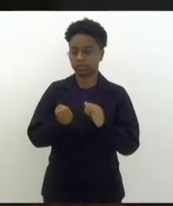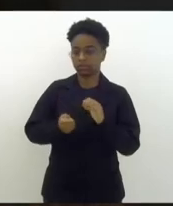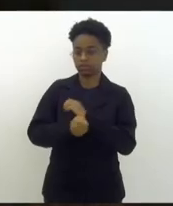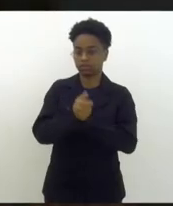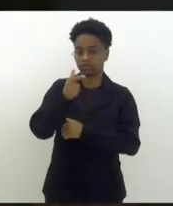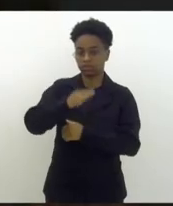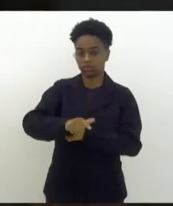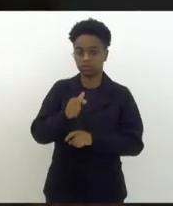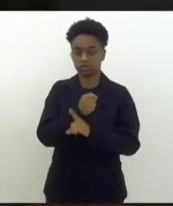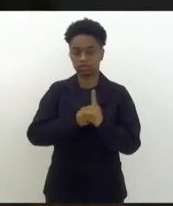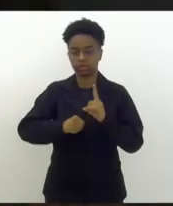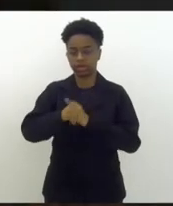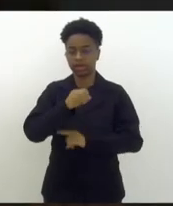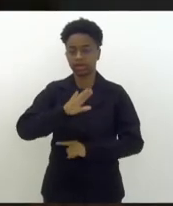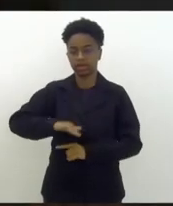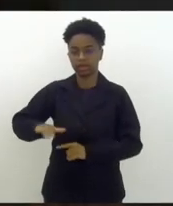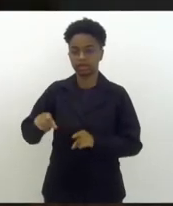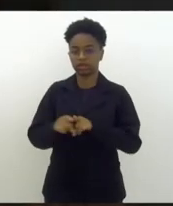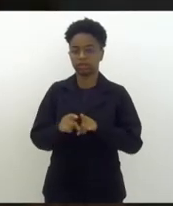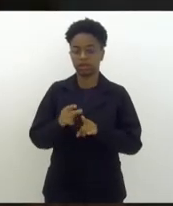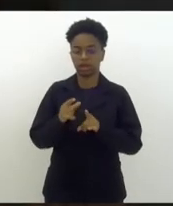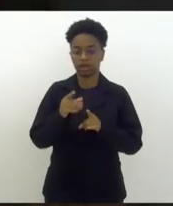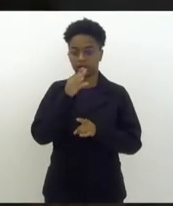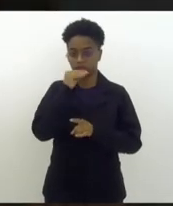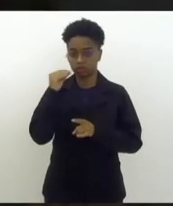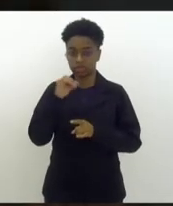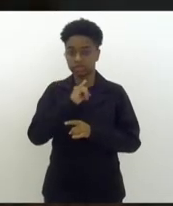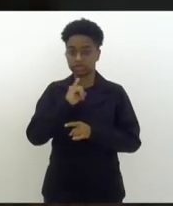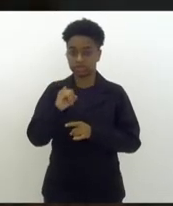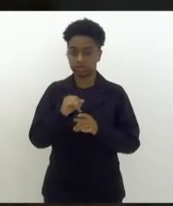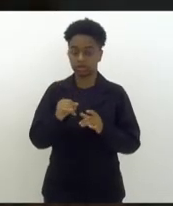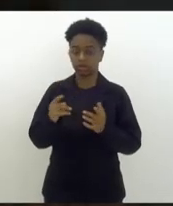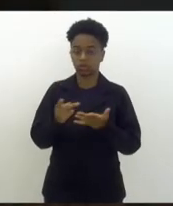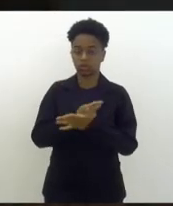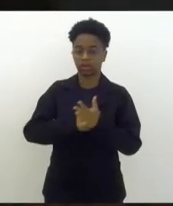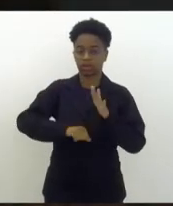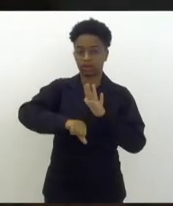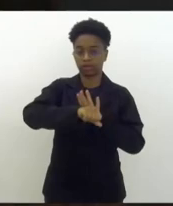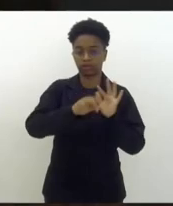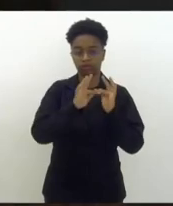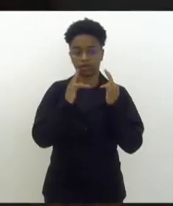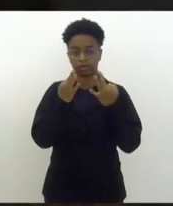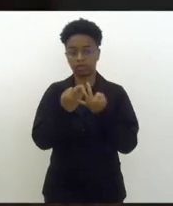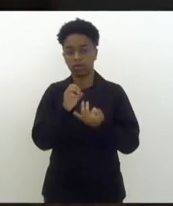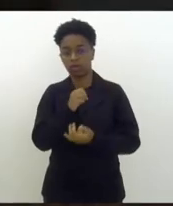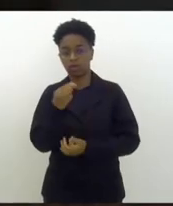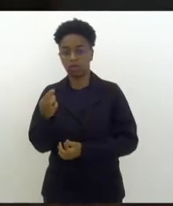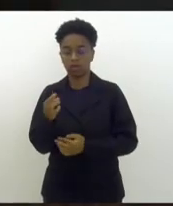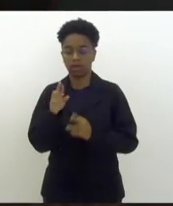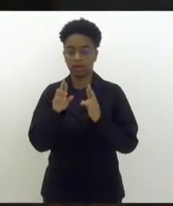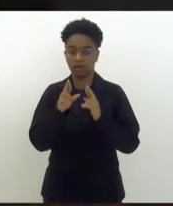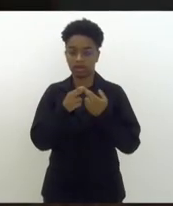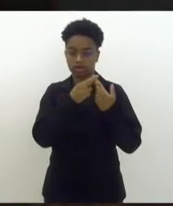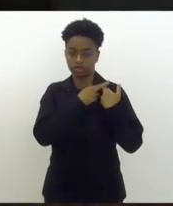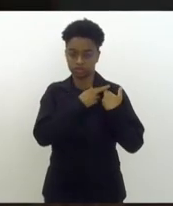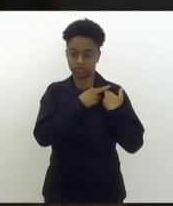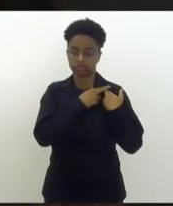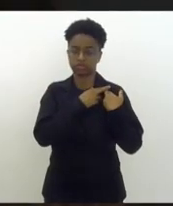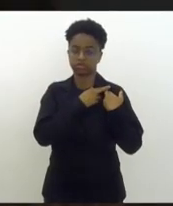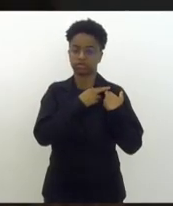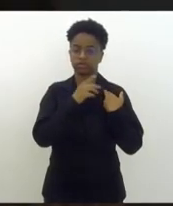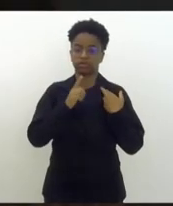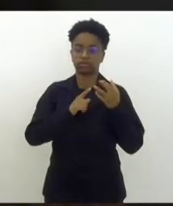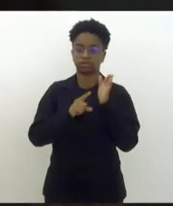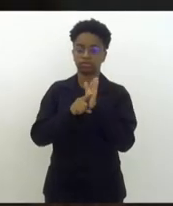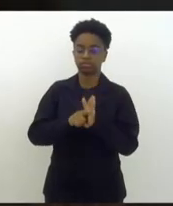de crianças e adolescentes vítimas de crimes cometidos por pais ou responsáveis indiciados em inquéritos